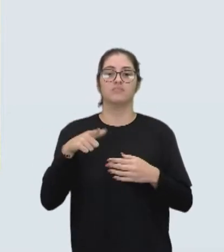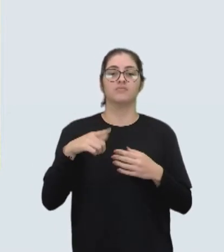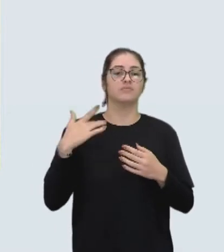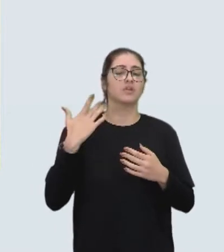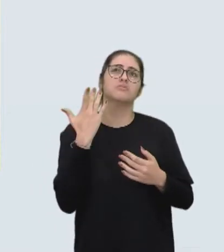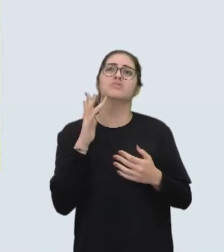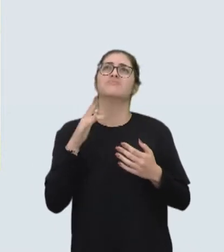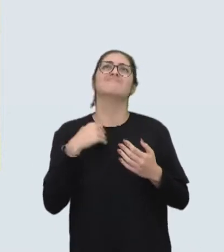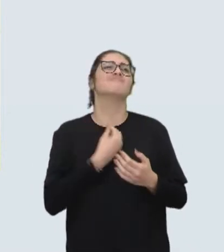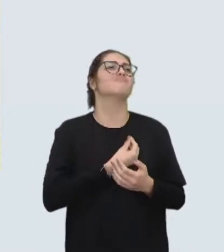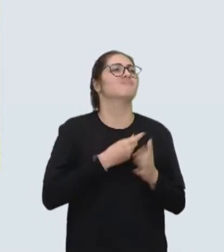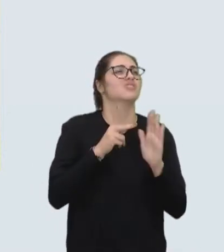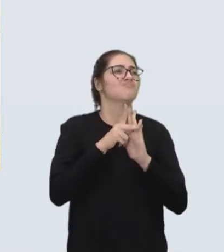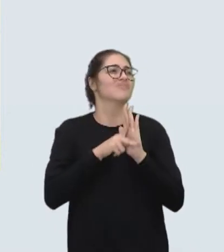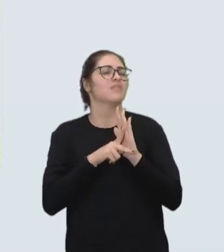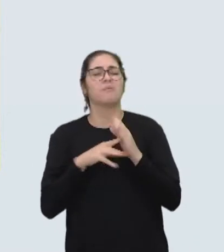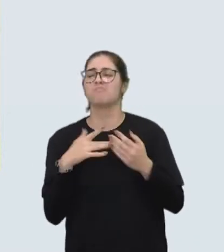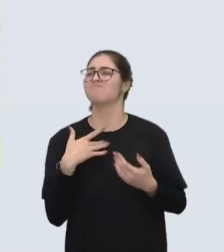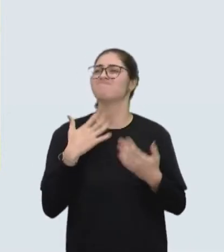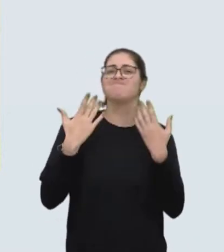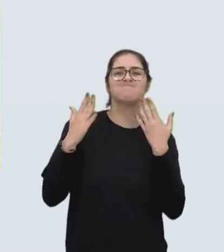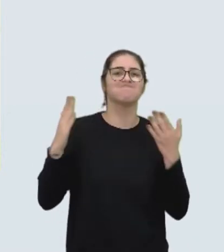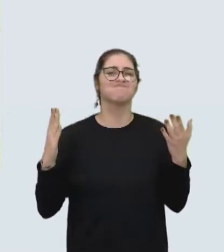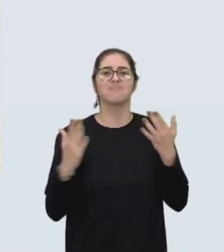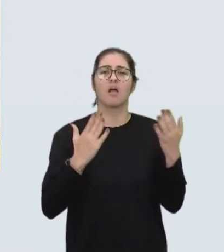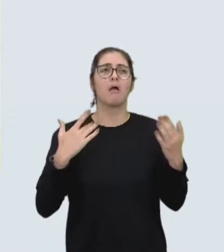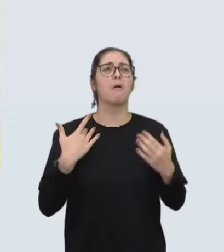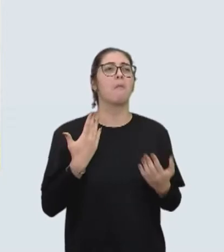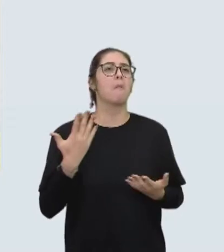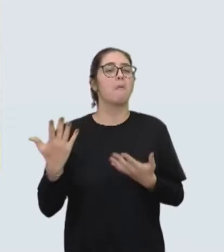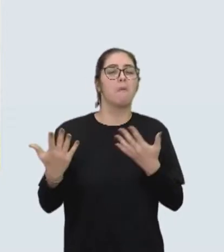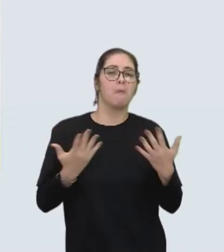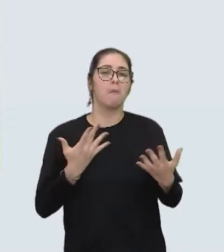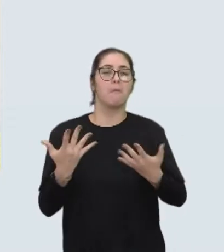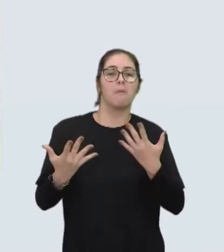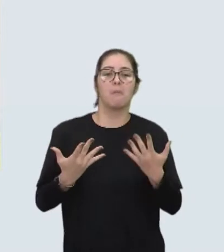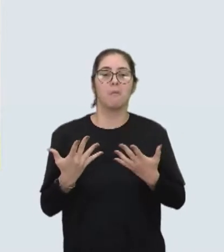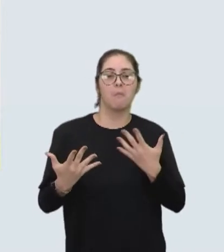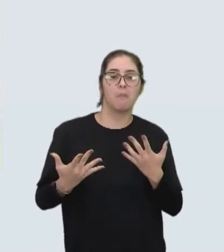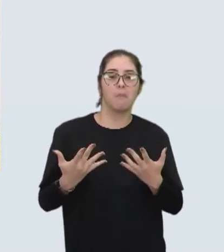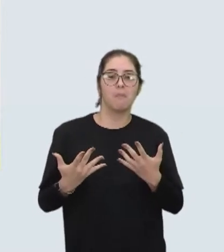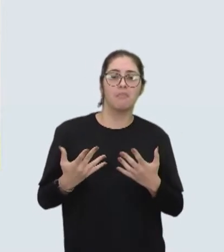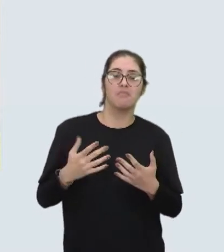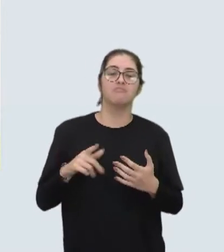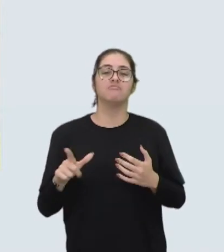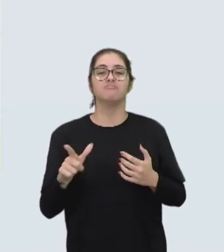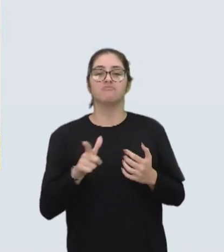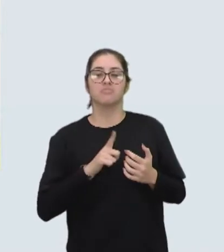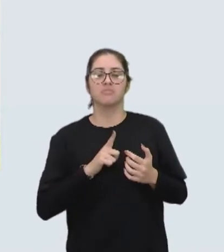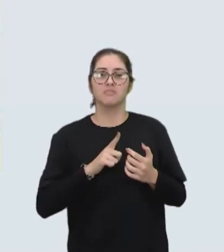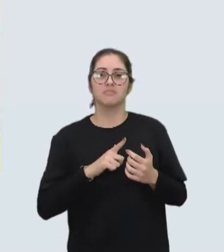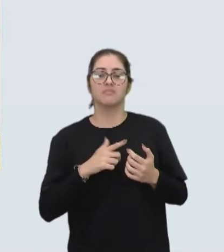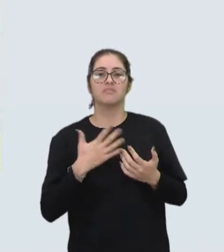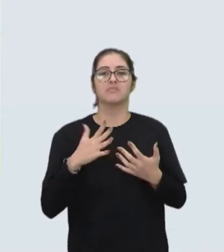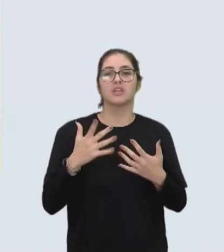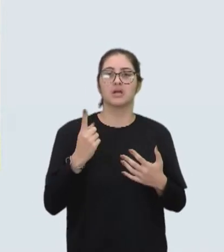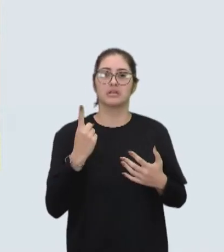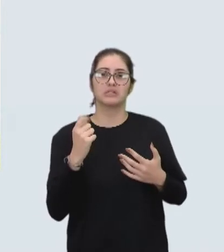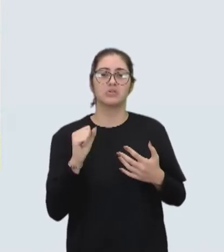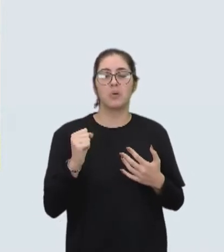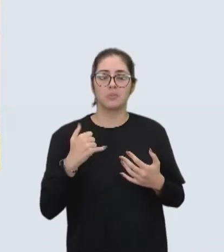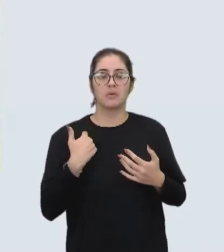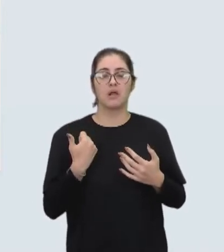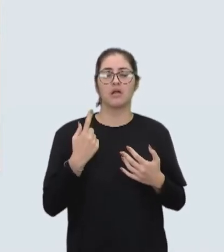que esse era o meu projeto de vida. Não tinha a menor ideia. Eu descobri isso quando tinha lá pelos meus 18,